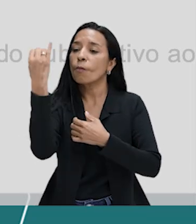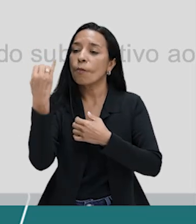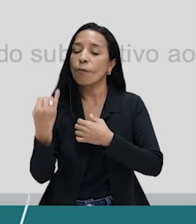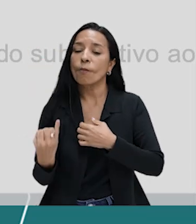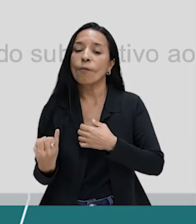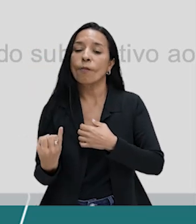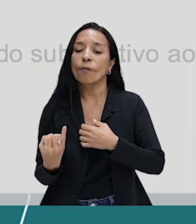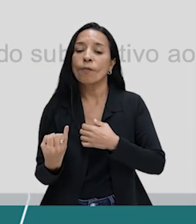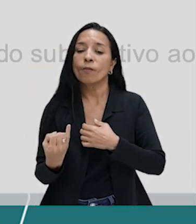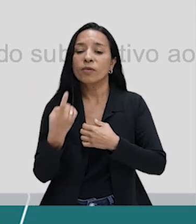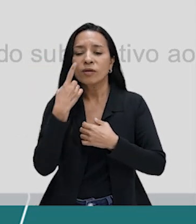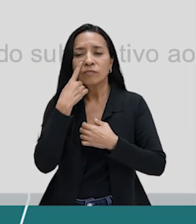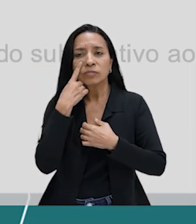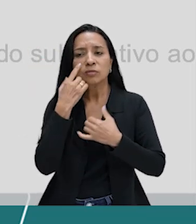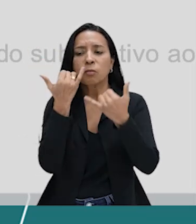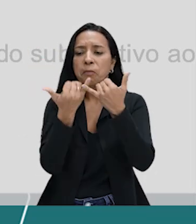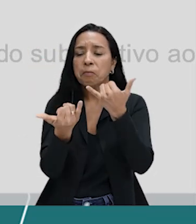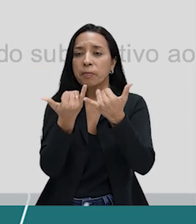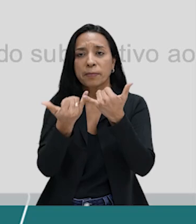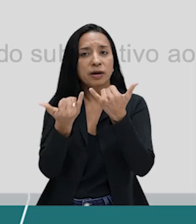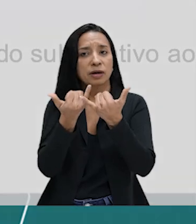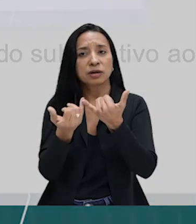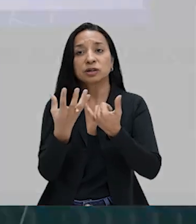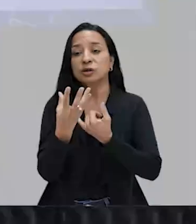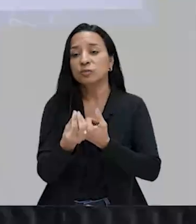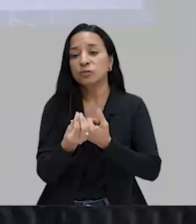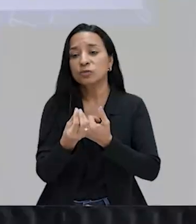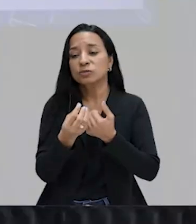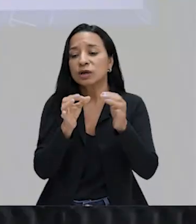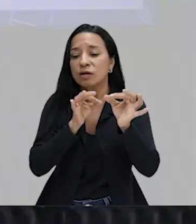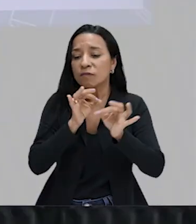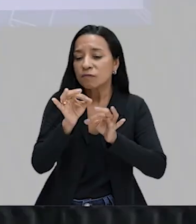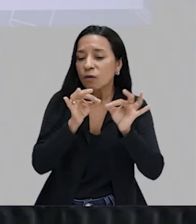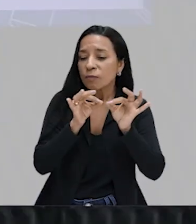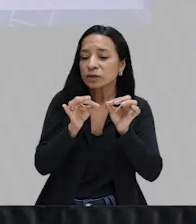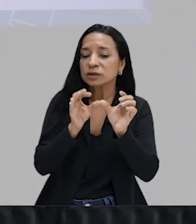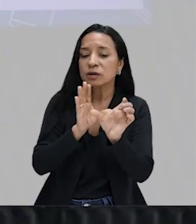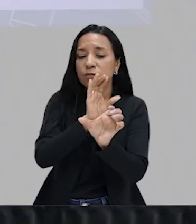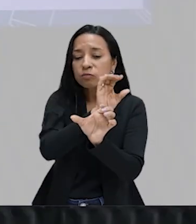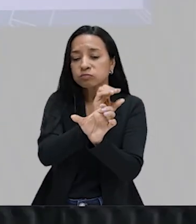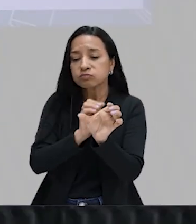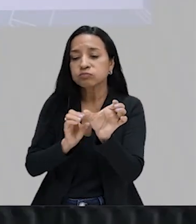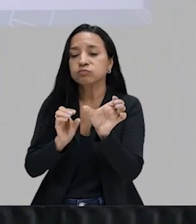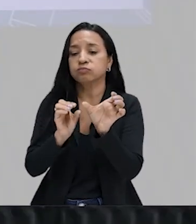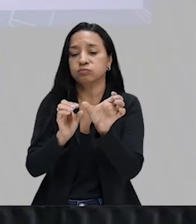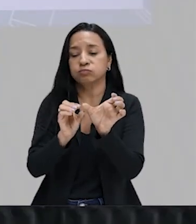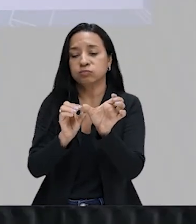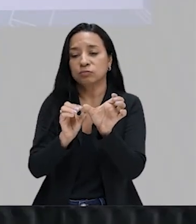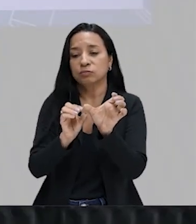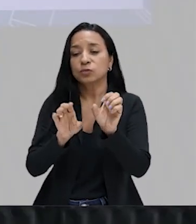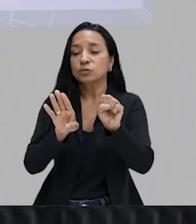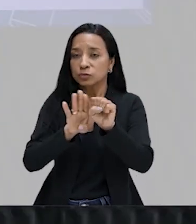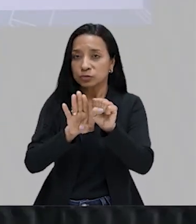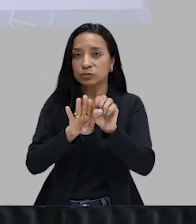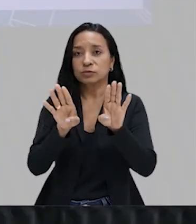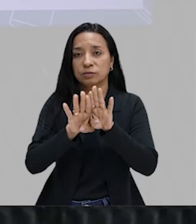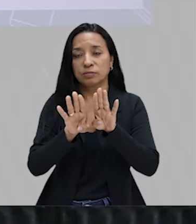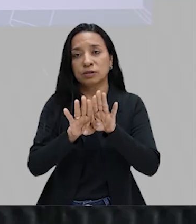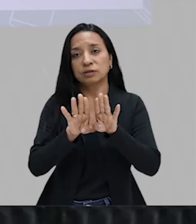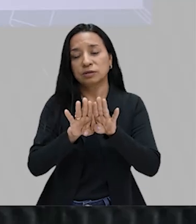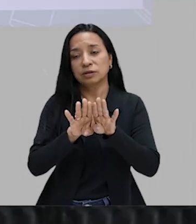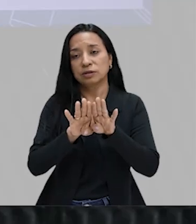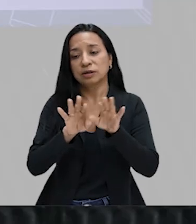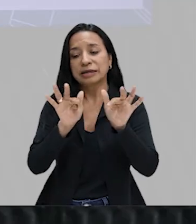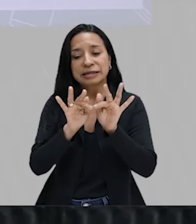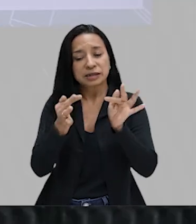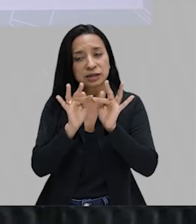magrelo. Estão vendo como eles se parecem bastante nessa questão da formação, em relação à formação do substantivo, que eles também, nós temos os